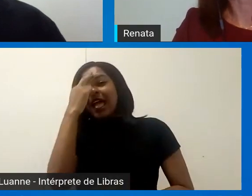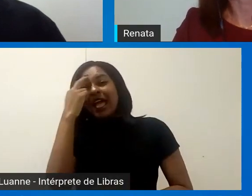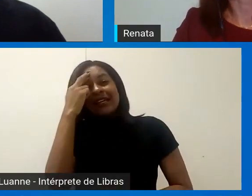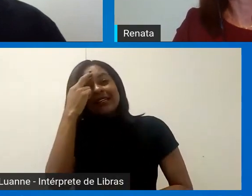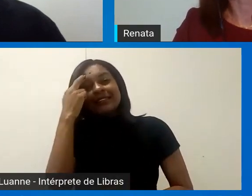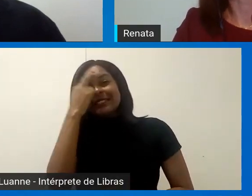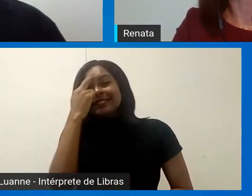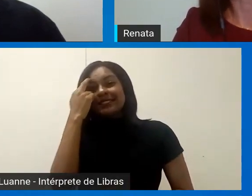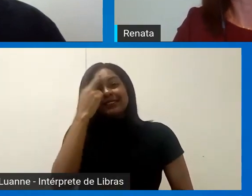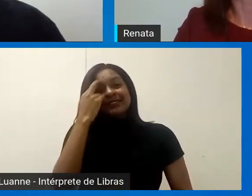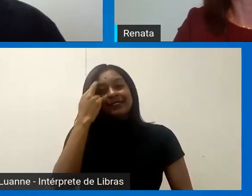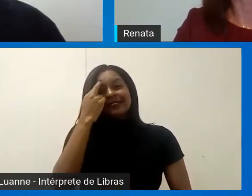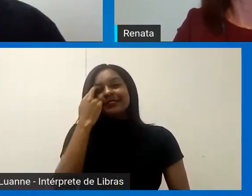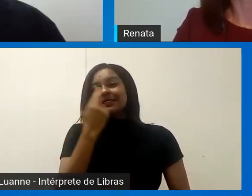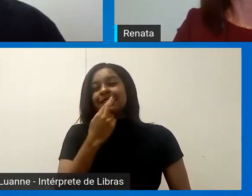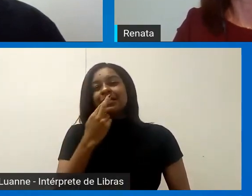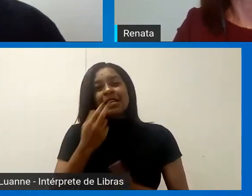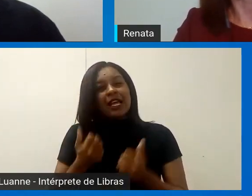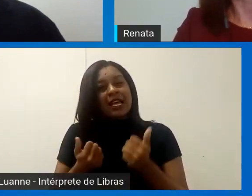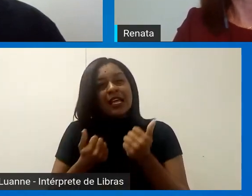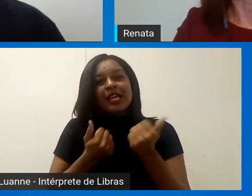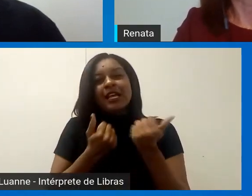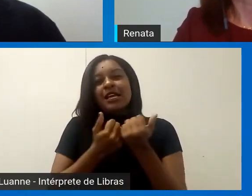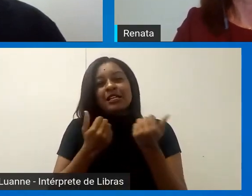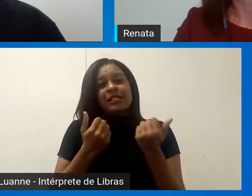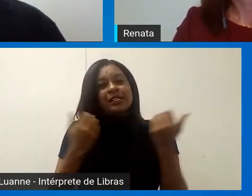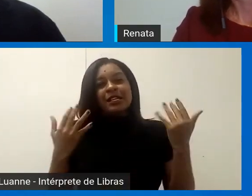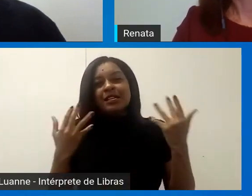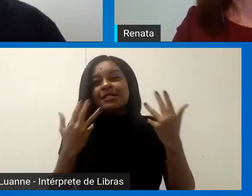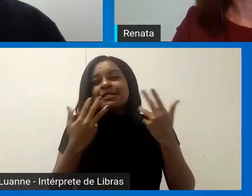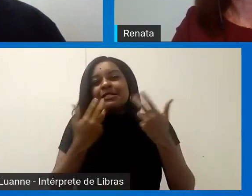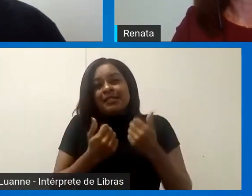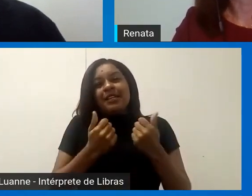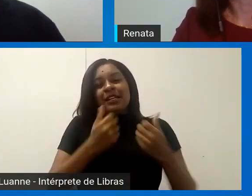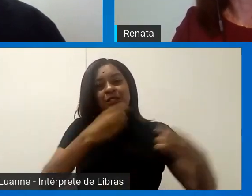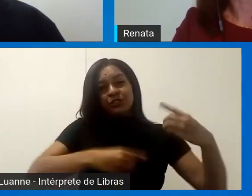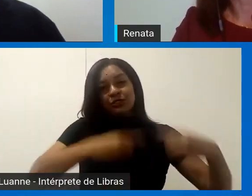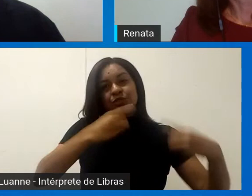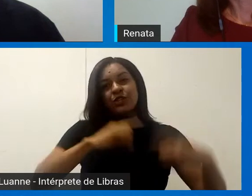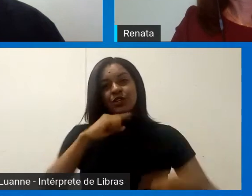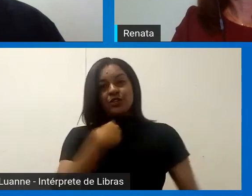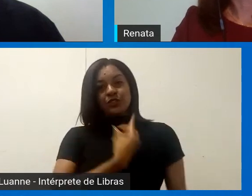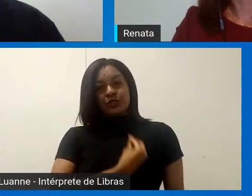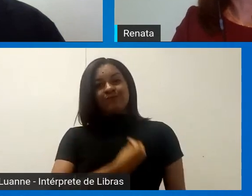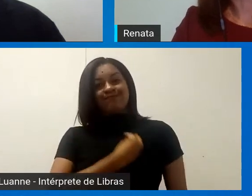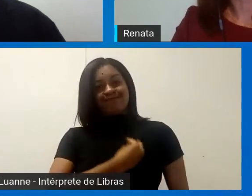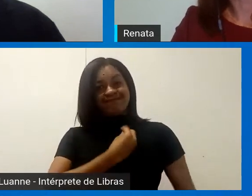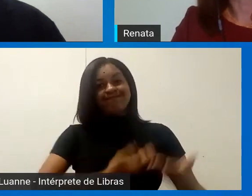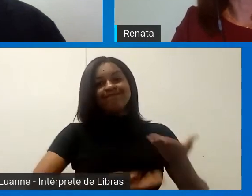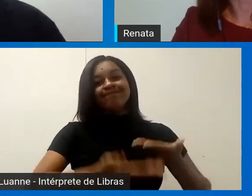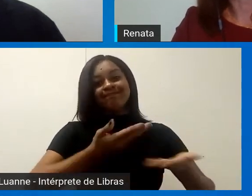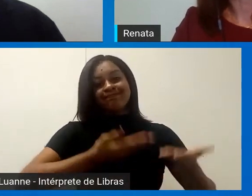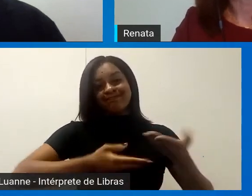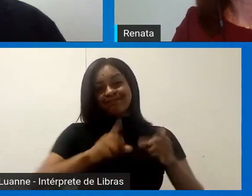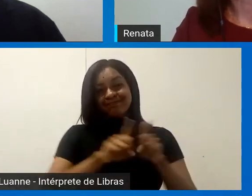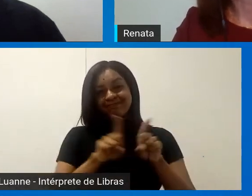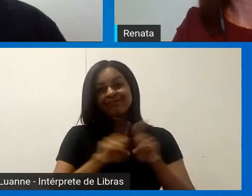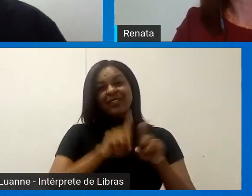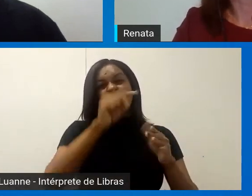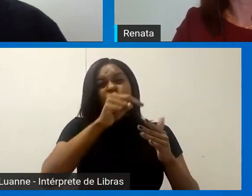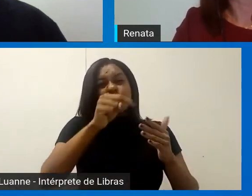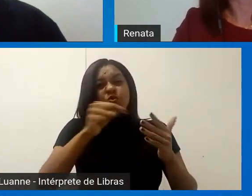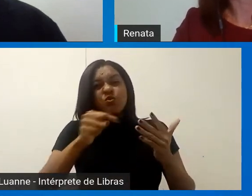trouxeram excelentes contribuições sobre o período que vivenciamos e particularmente sobre as muitas questões que